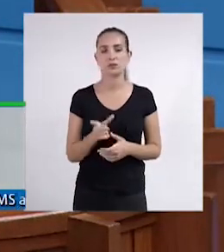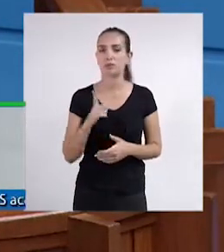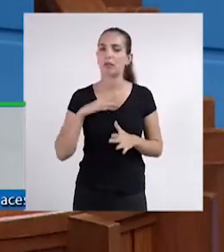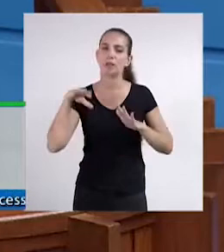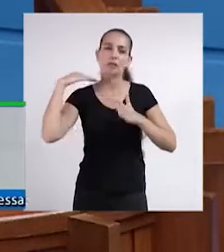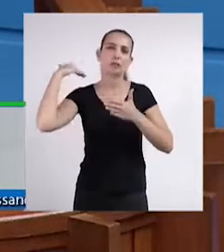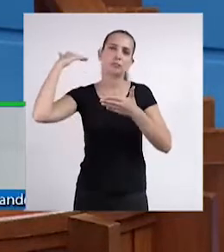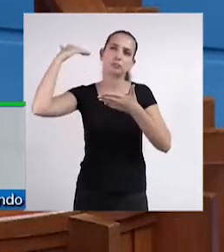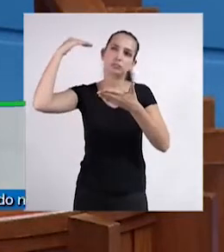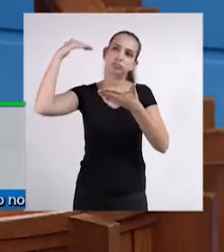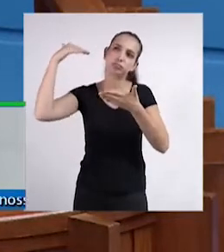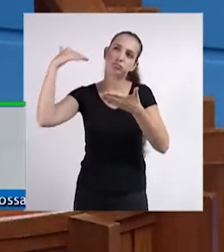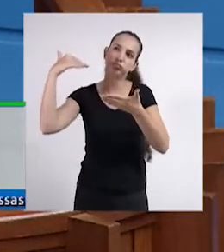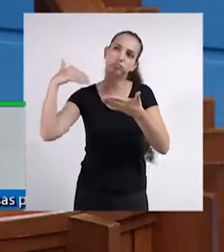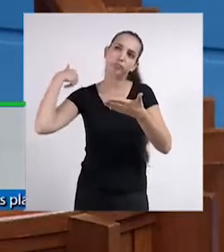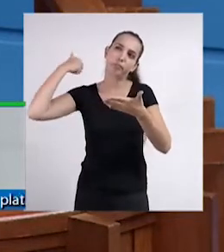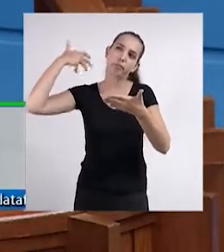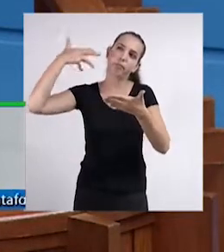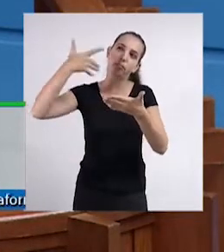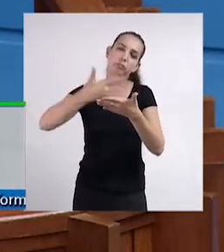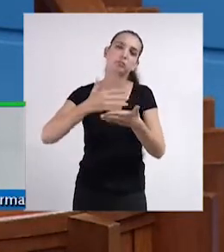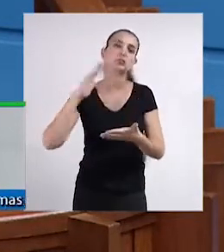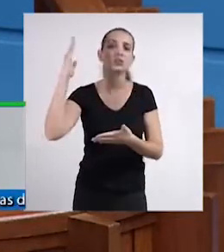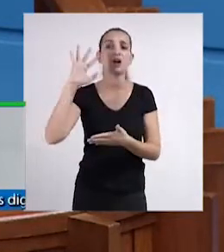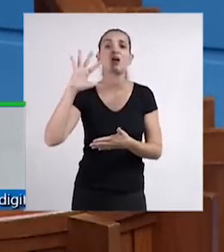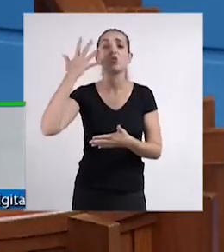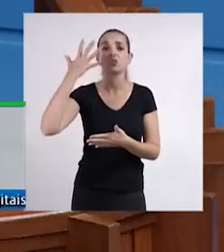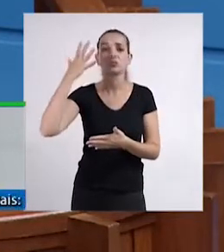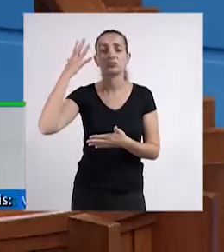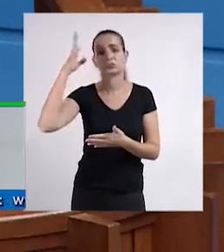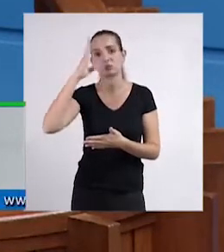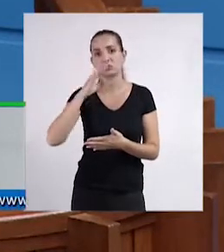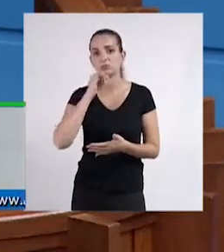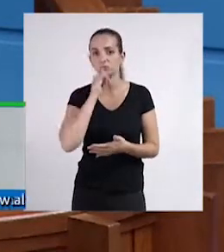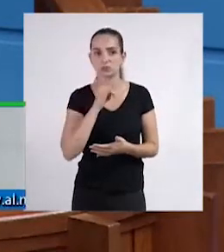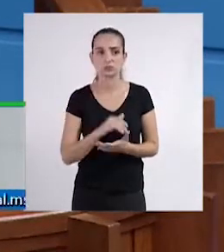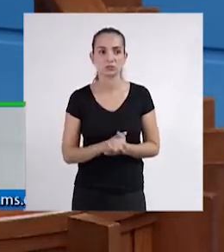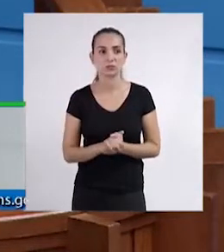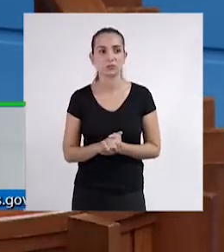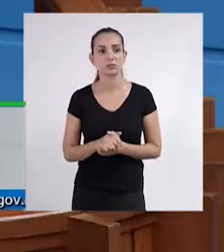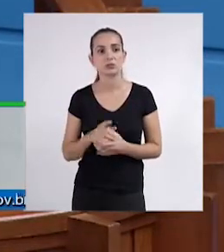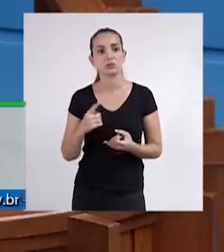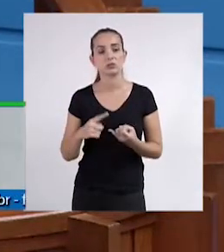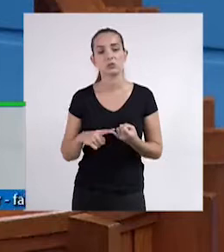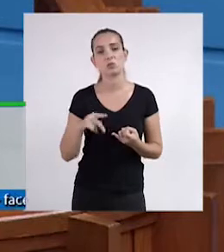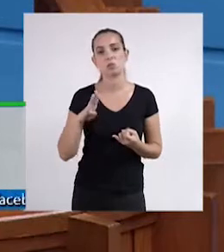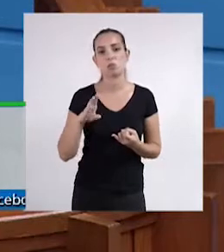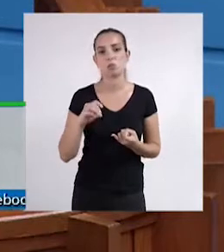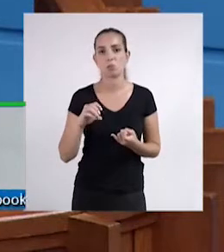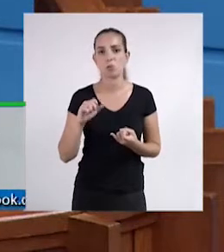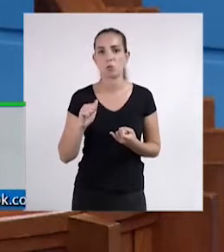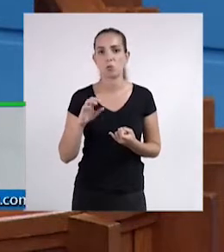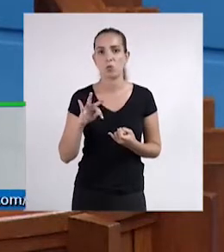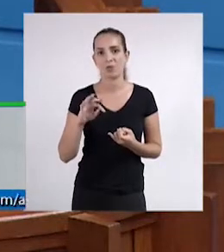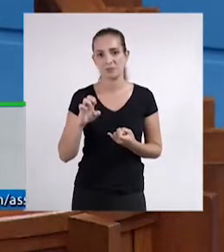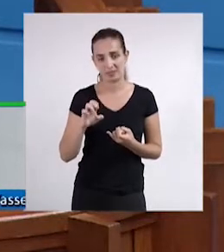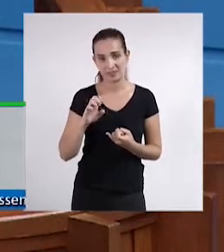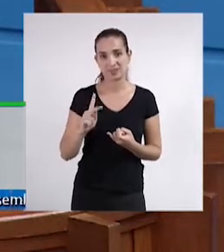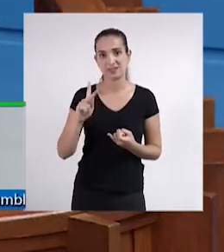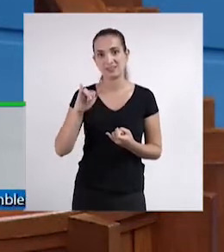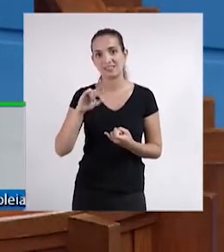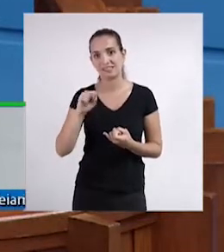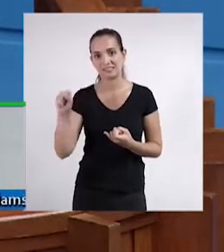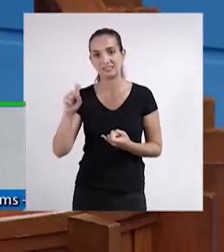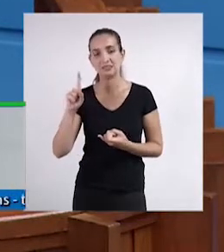no número de tragédias que vem acontecendo em nosso Brasil. Podemos citar aqui o caso da Boate Kiss, onde as pessoas